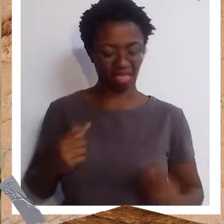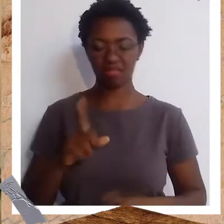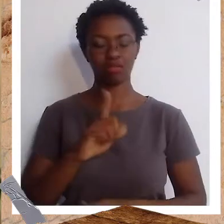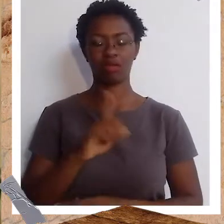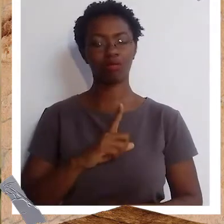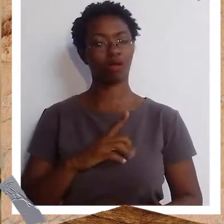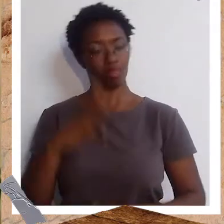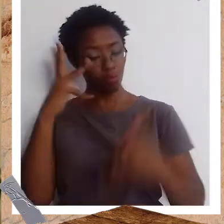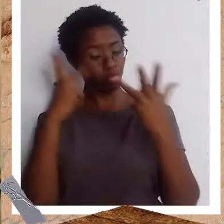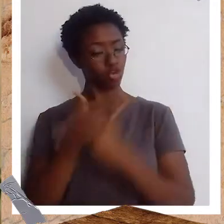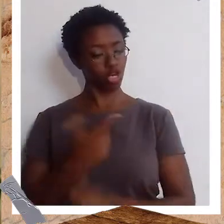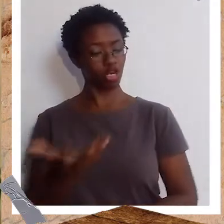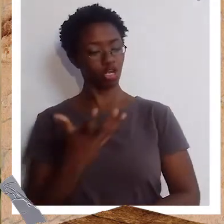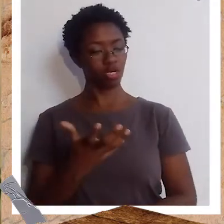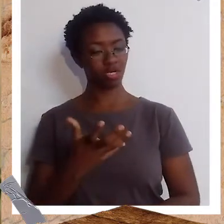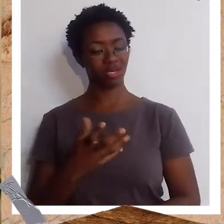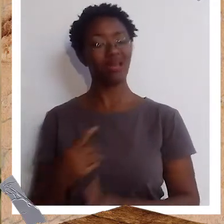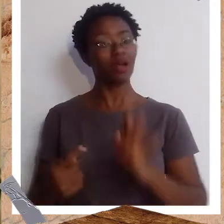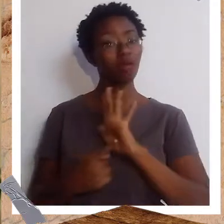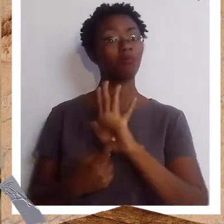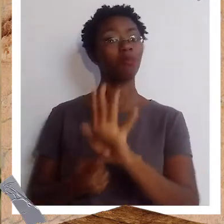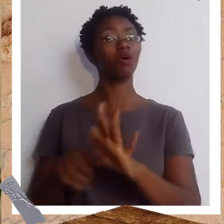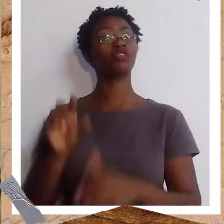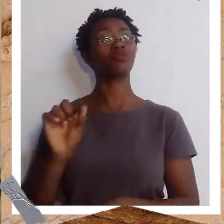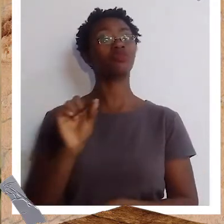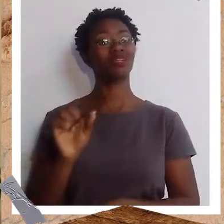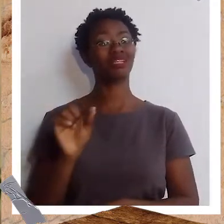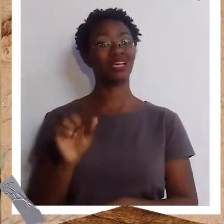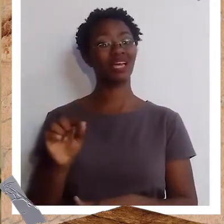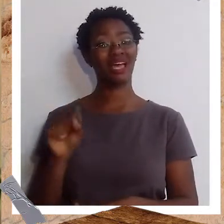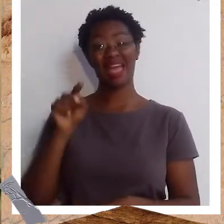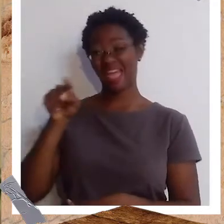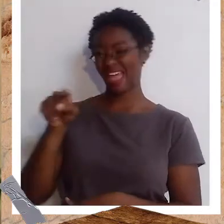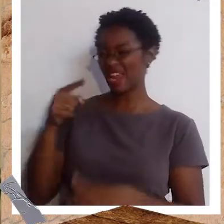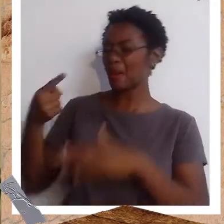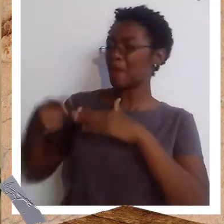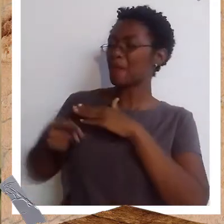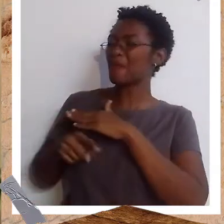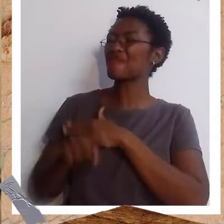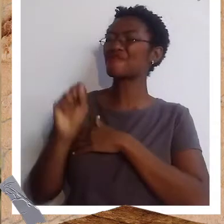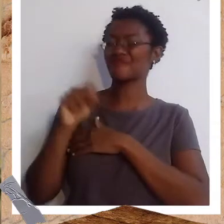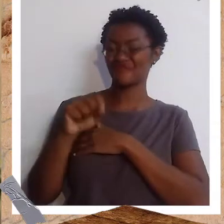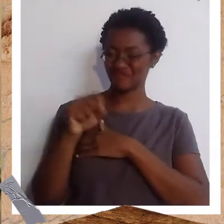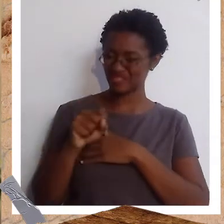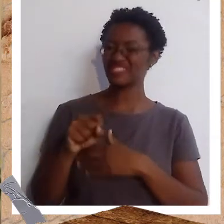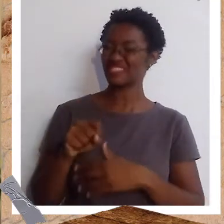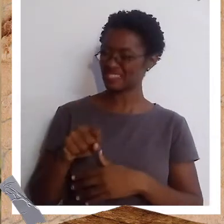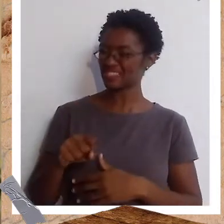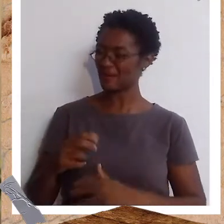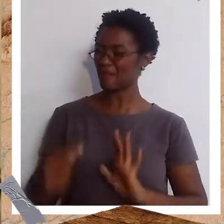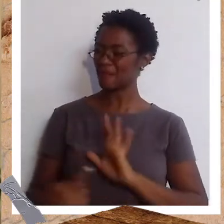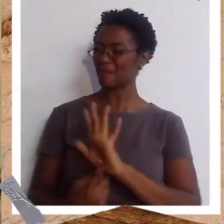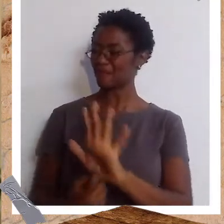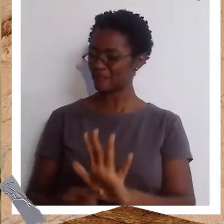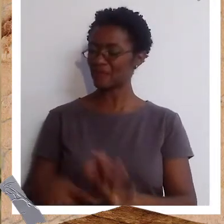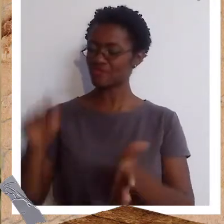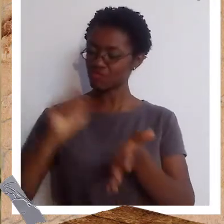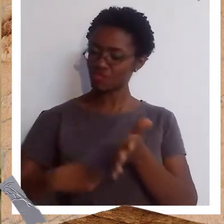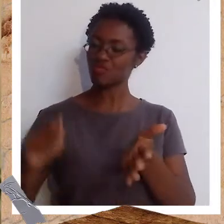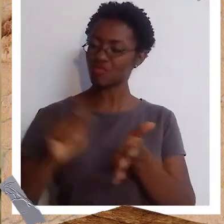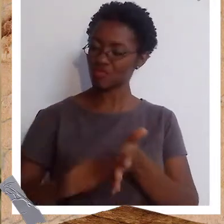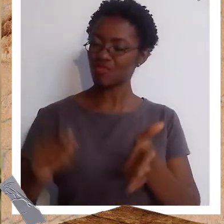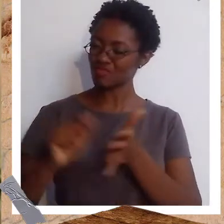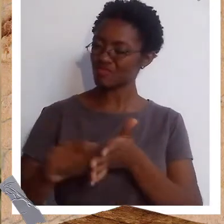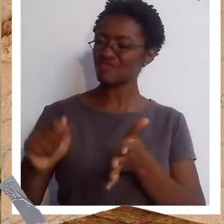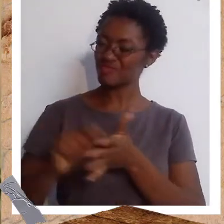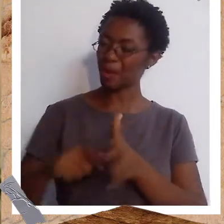a complexidade dessa mulher Carolina, mostrar a complexidade dessa escritora Carolina e mostrar a complexidade